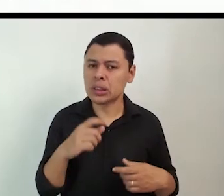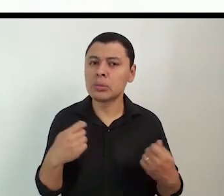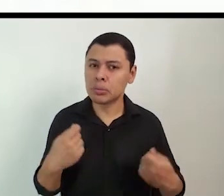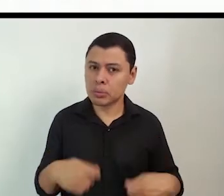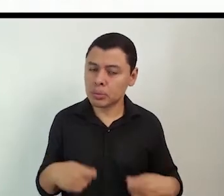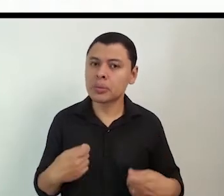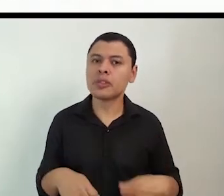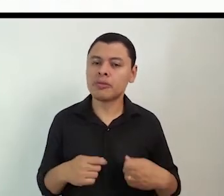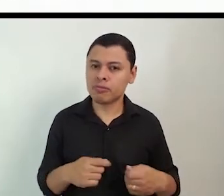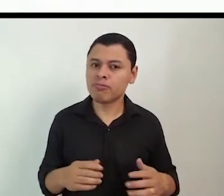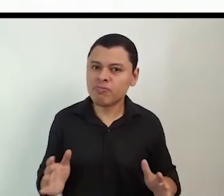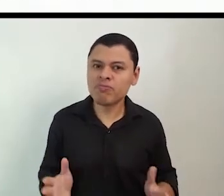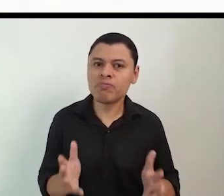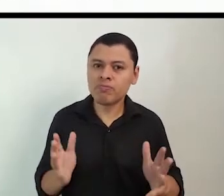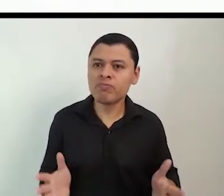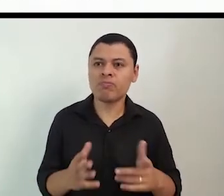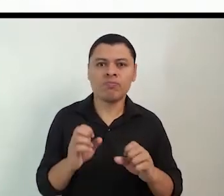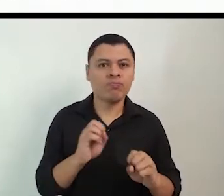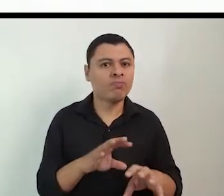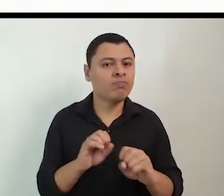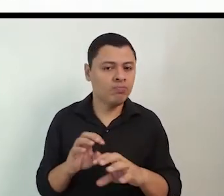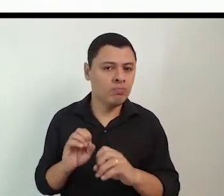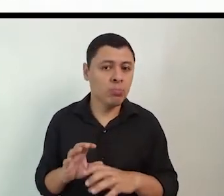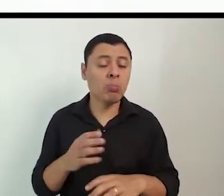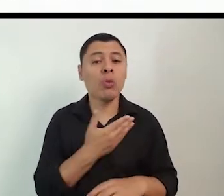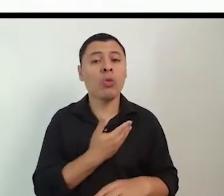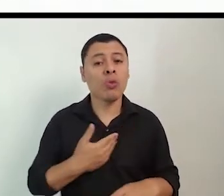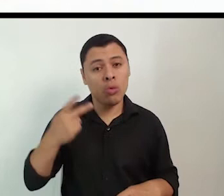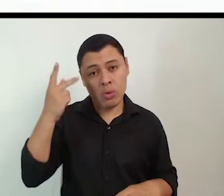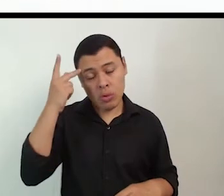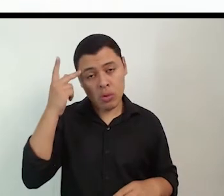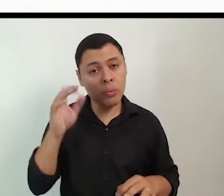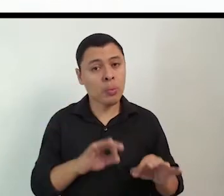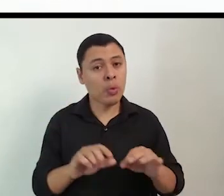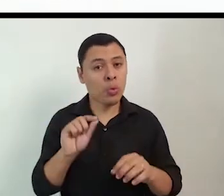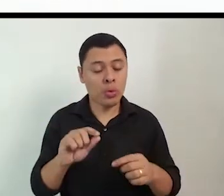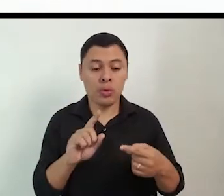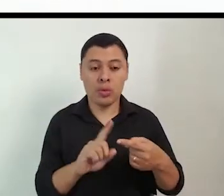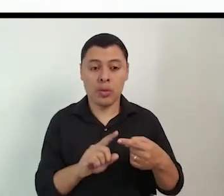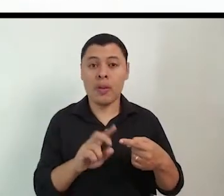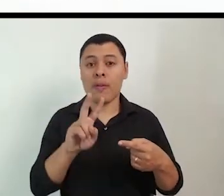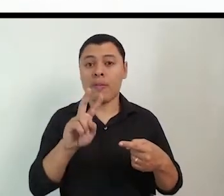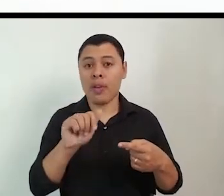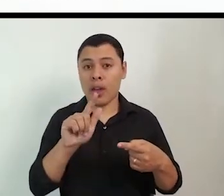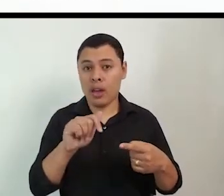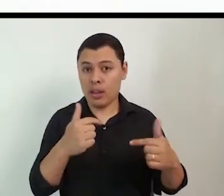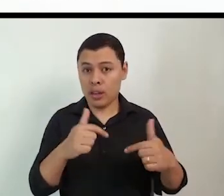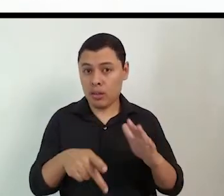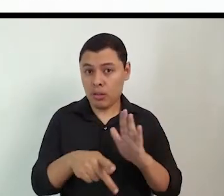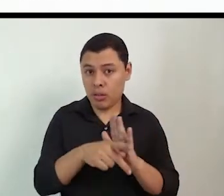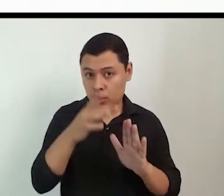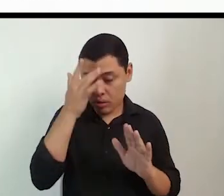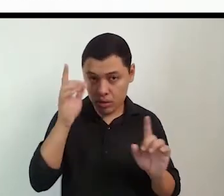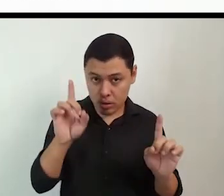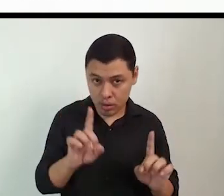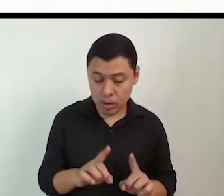o que o governo de São Paulo oferece com a iniciativa, né? Além das vagas de emprego para pessoas com deficiência, eles